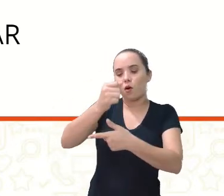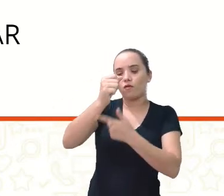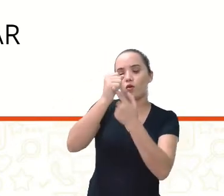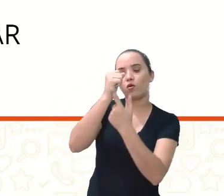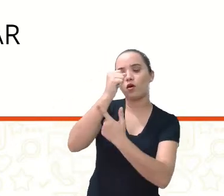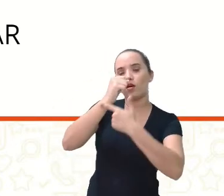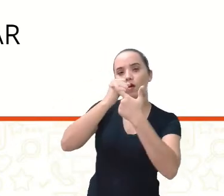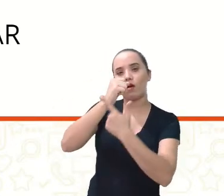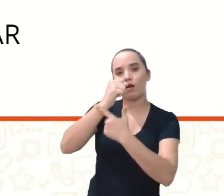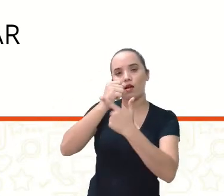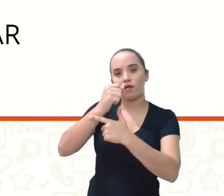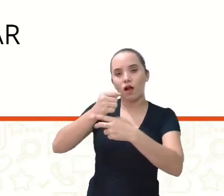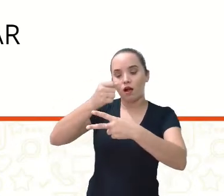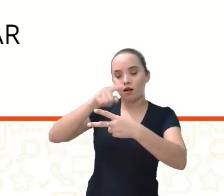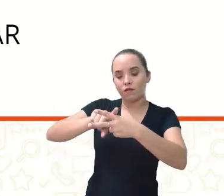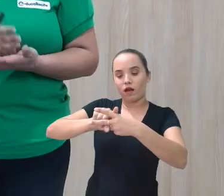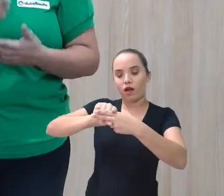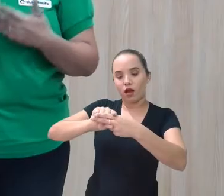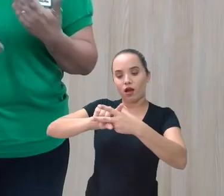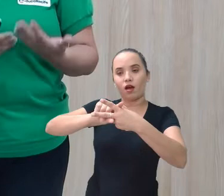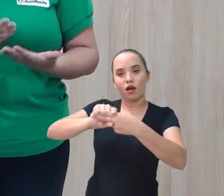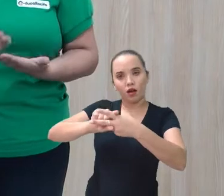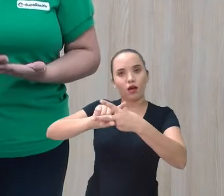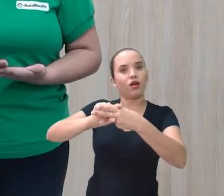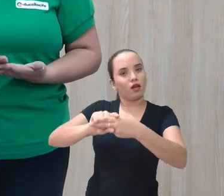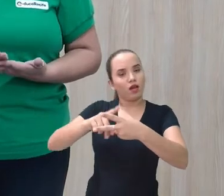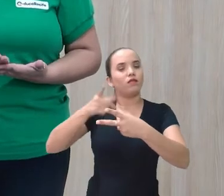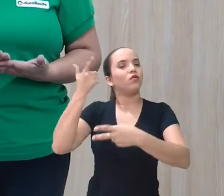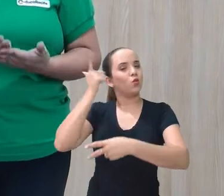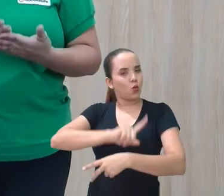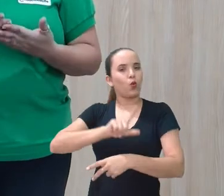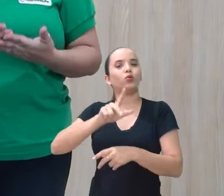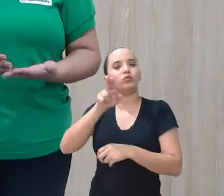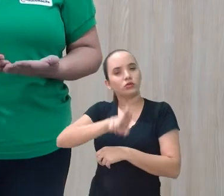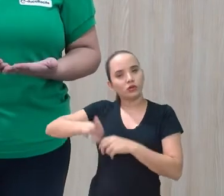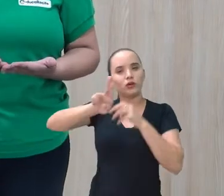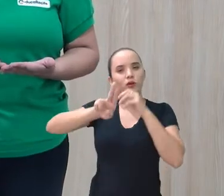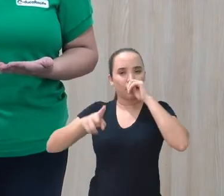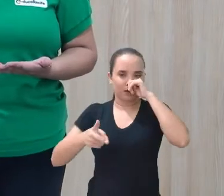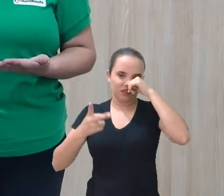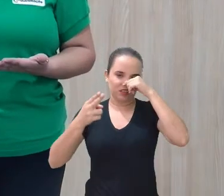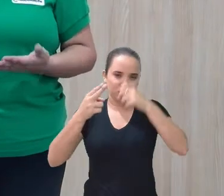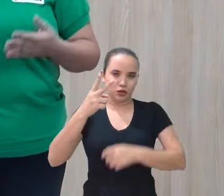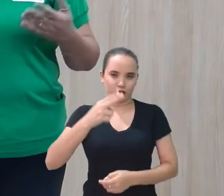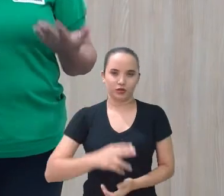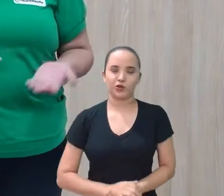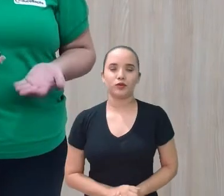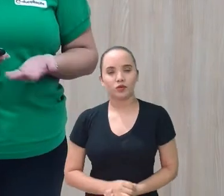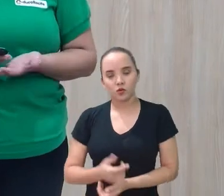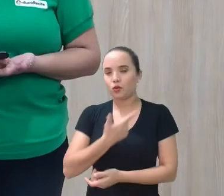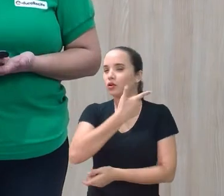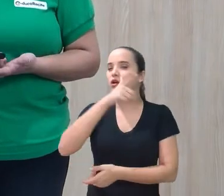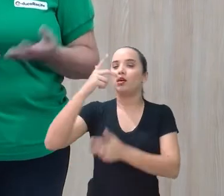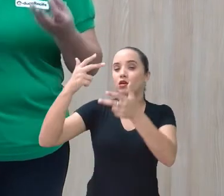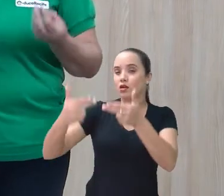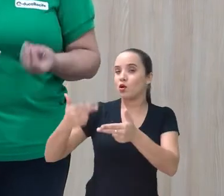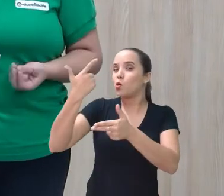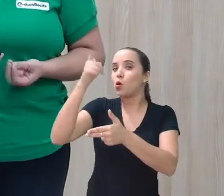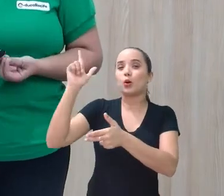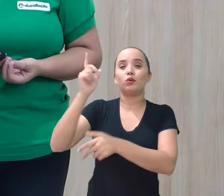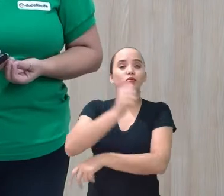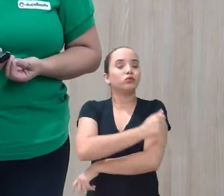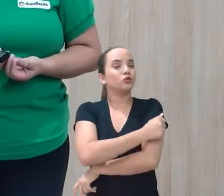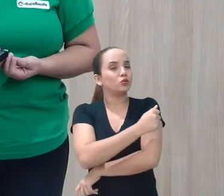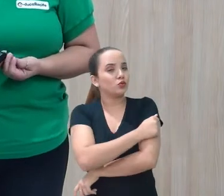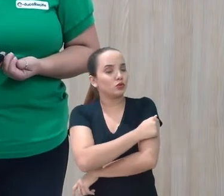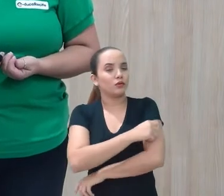borracha, a tesoura vai conseguir fechar e ele vai conseguir fazer a atividade que os demais colegas estão fazendo,